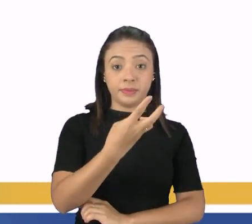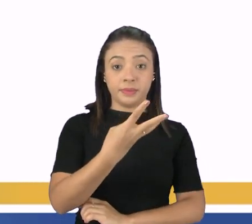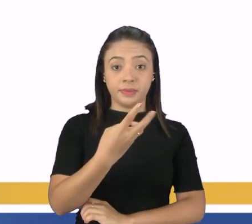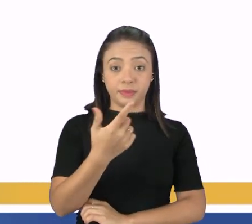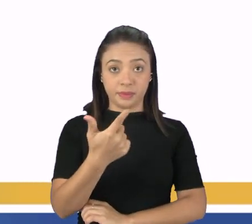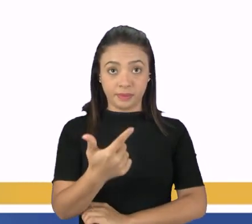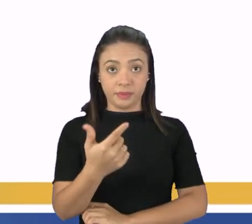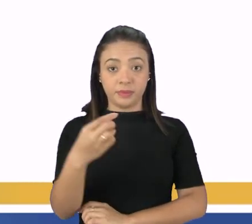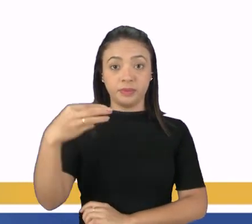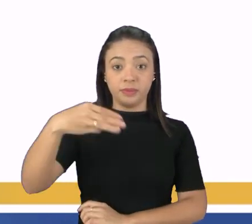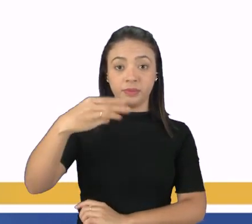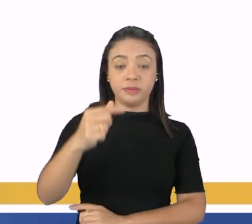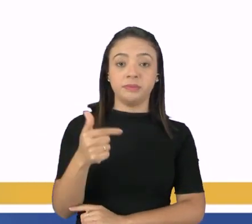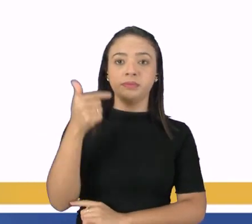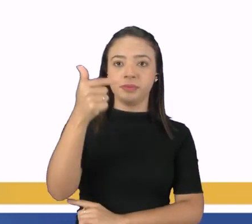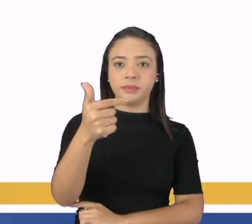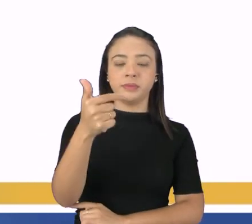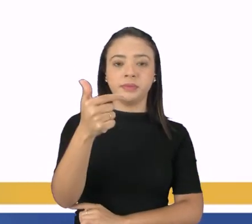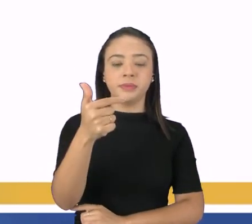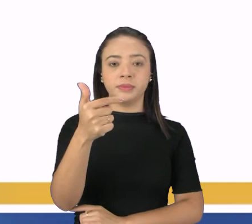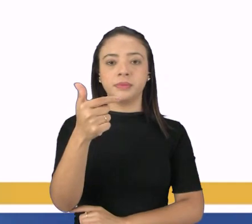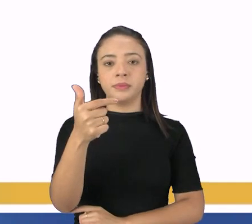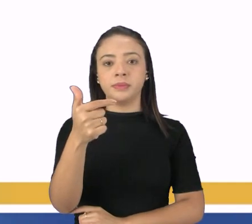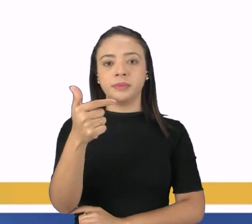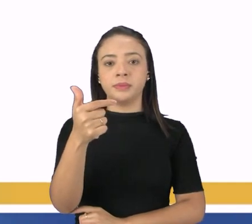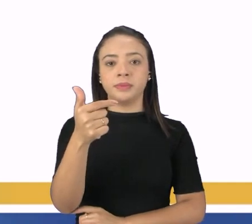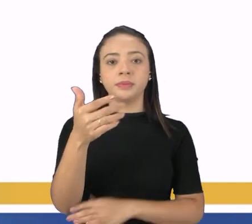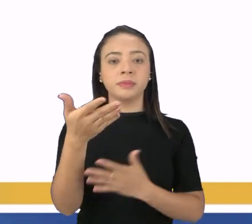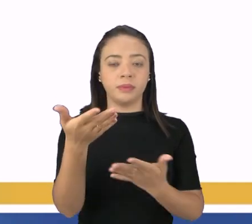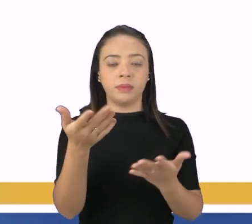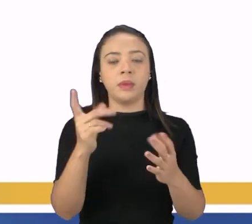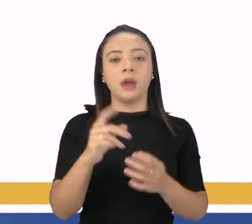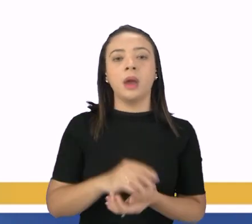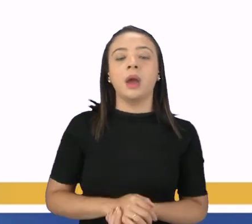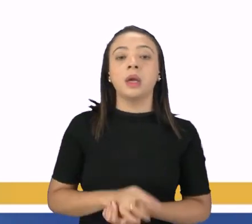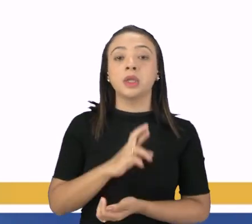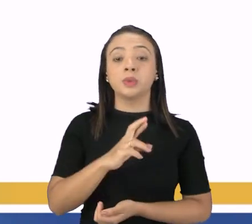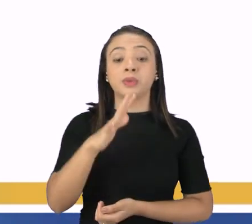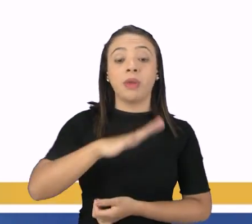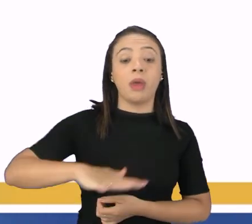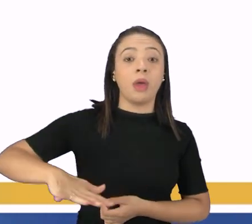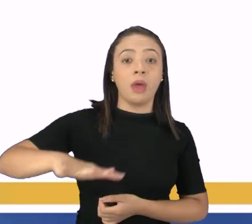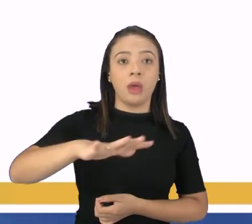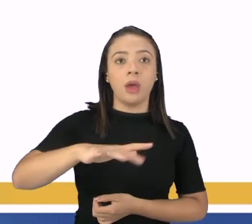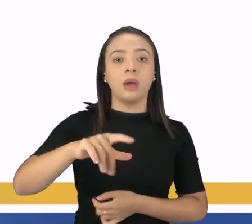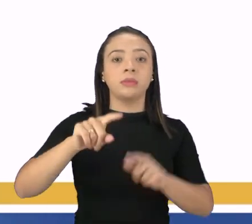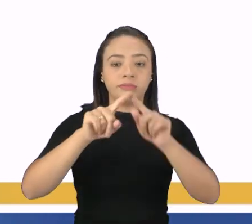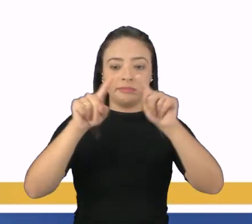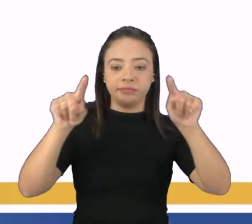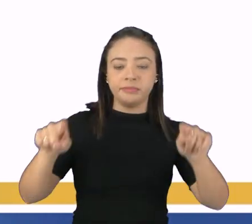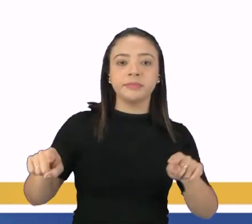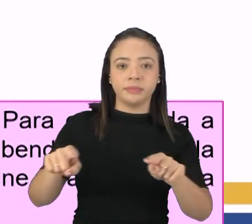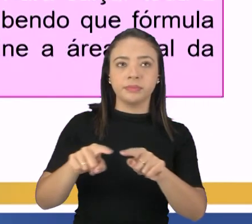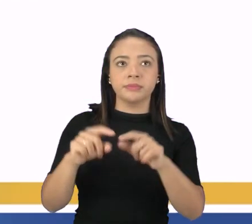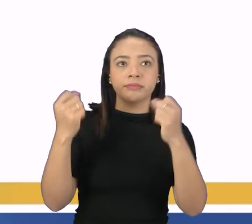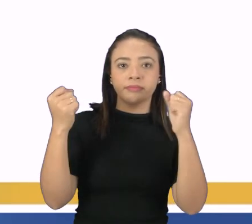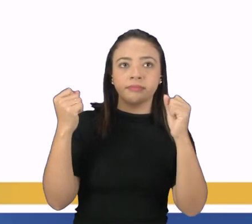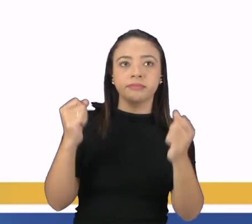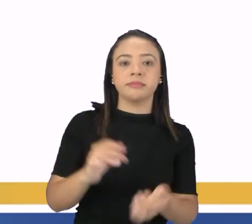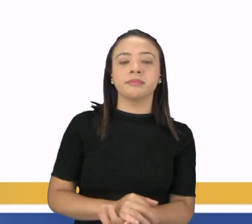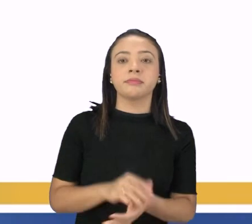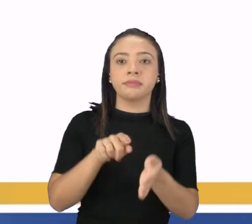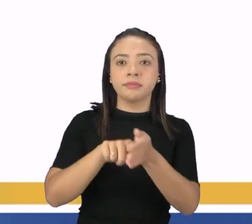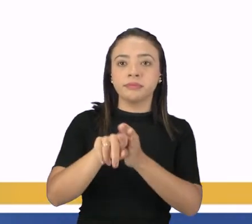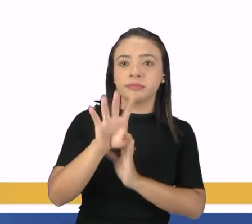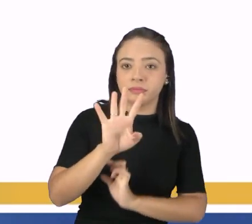432 metros quadrados. Então, essa seria aí a área total desta quadra, né? Vamos para o